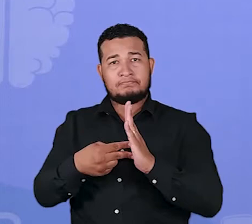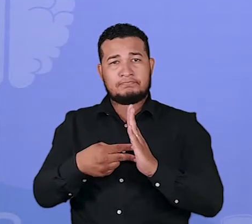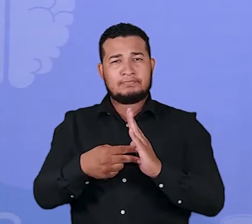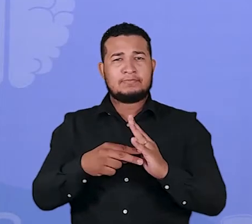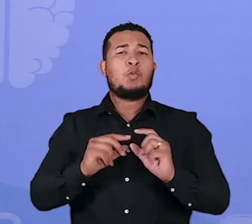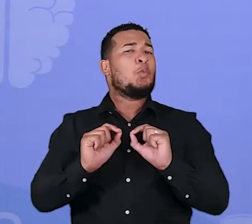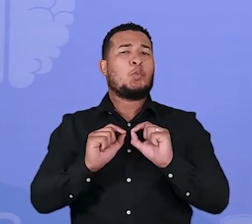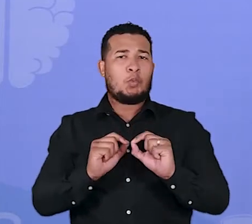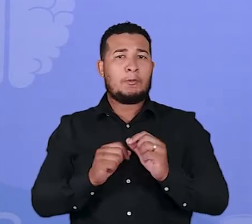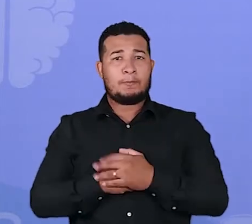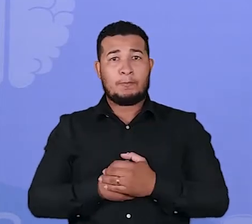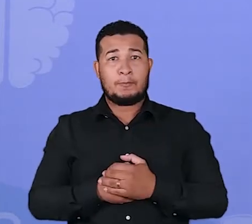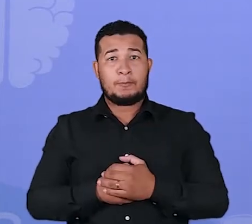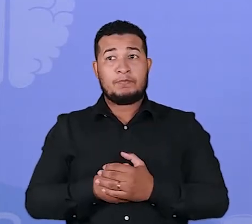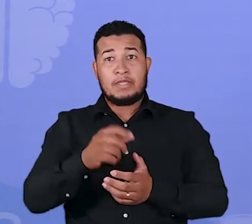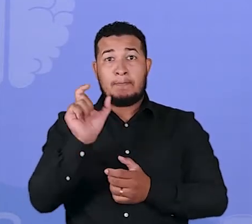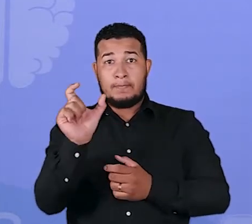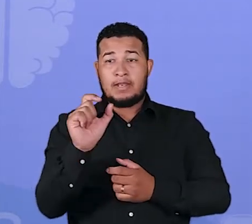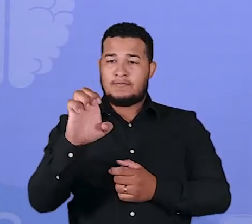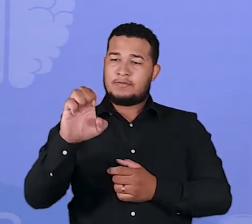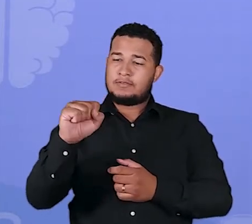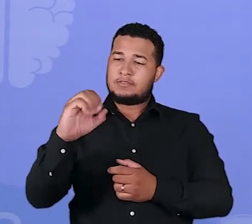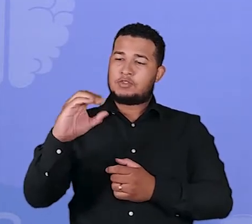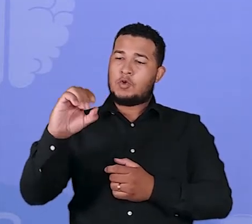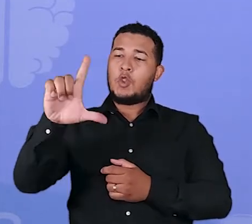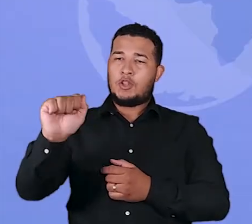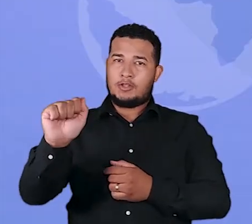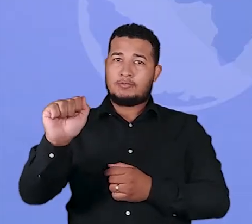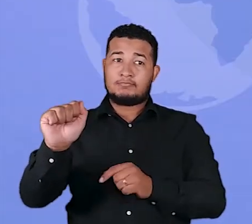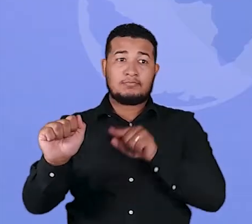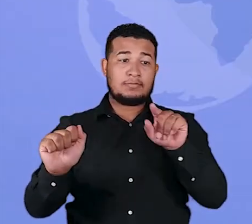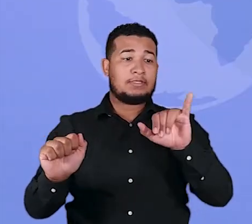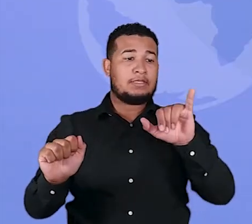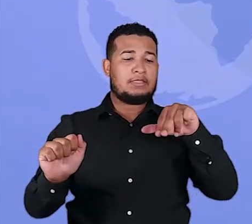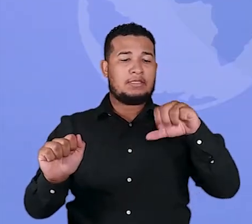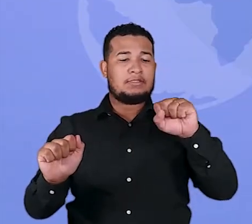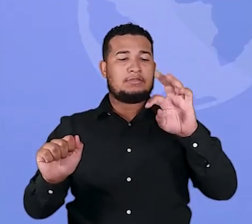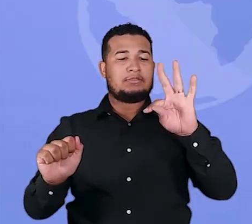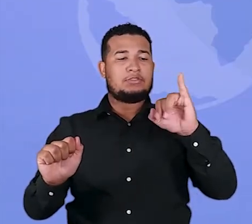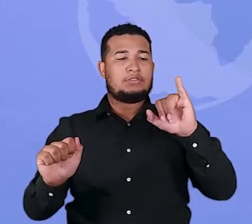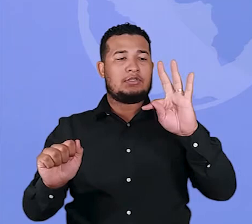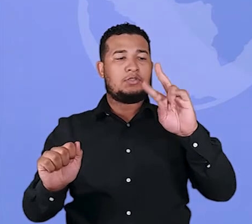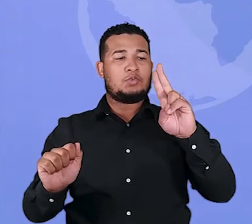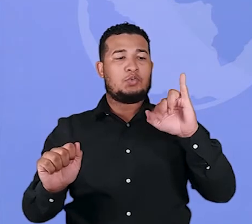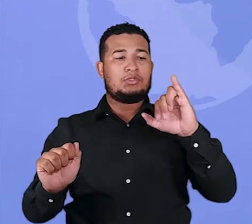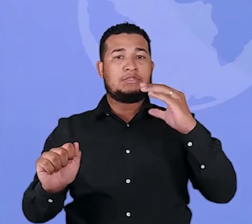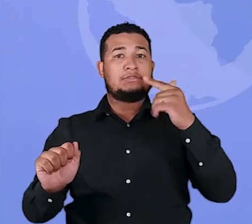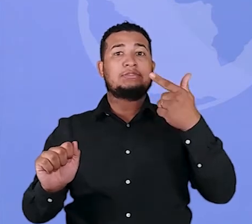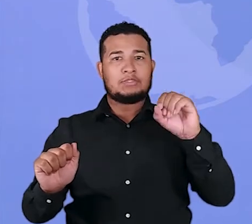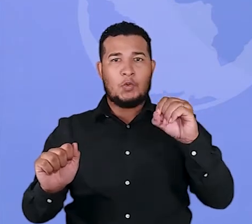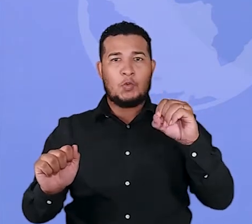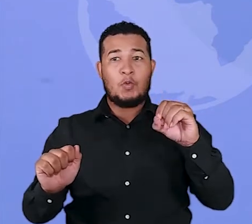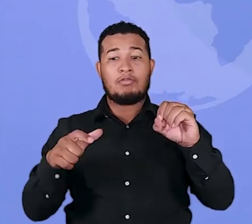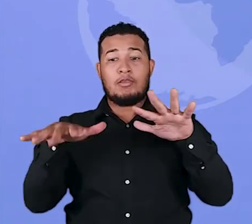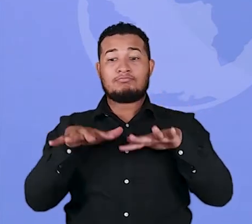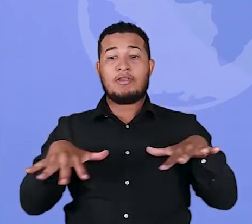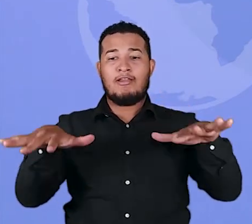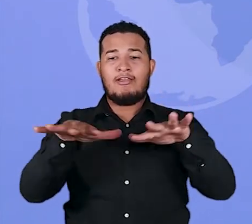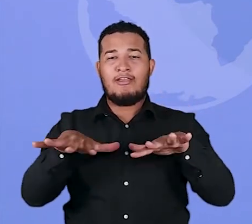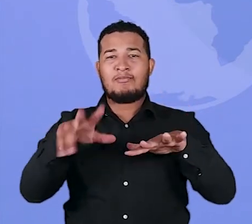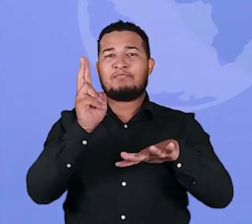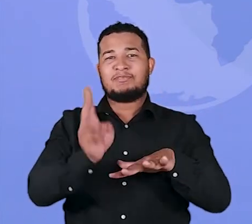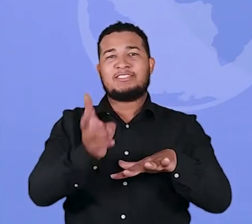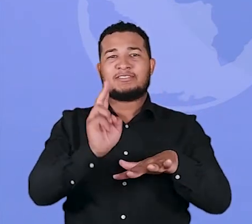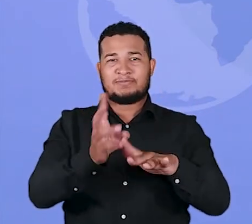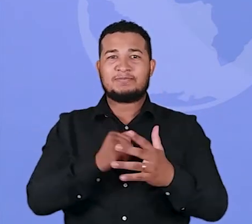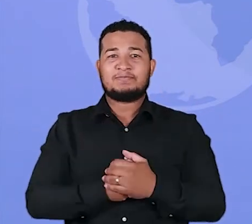né? O que acontece? Nesse caso aí, a palavra escola e a palavra instituição têm o mesmo campo